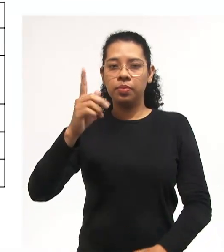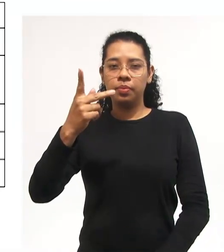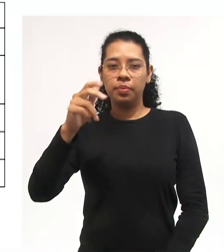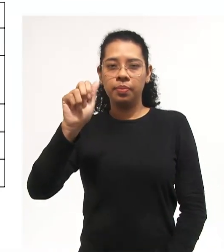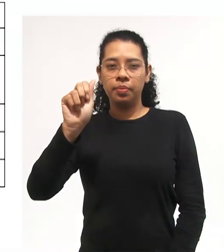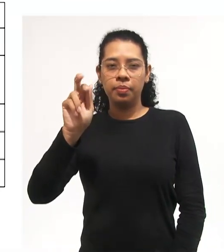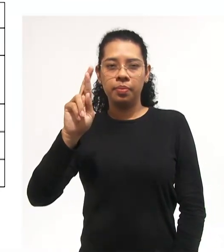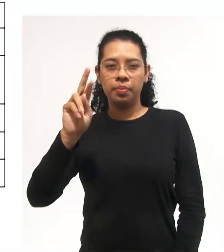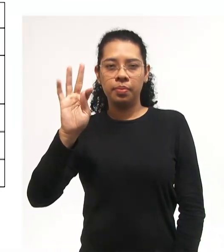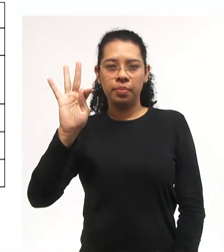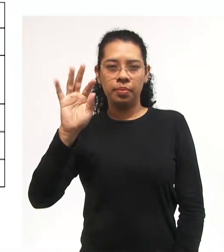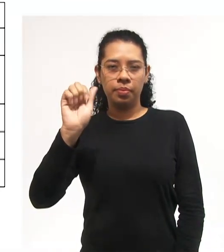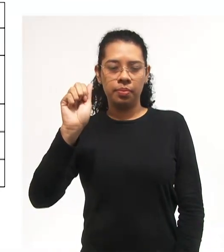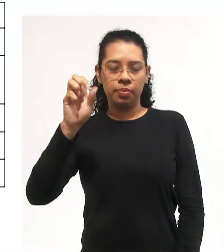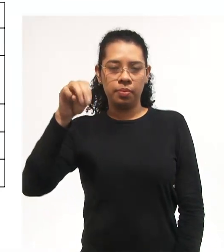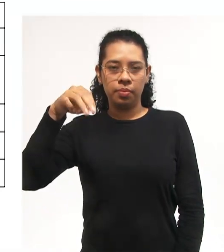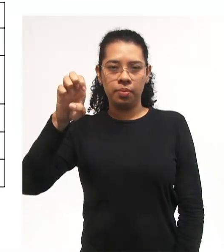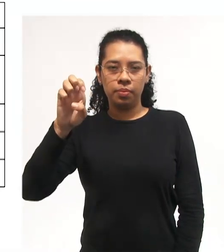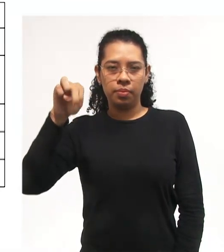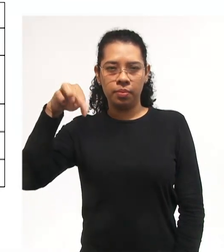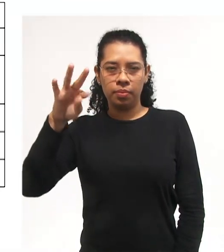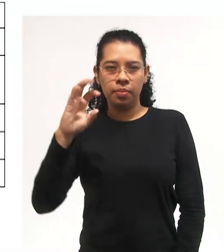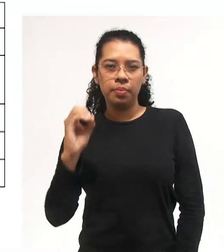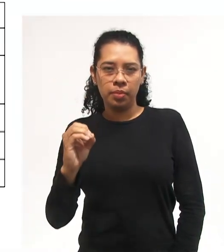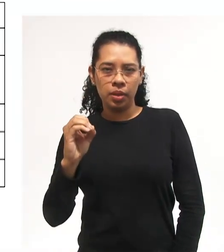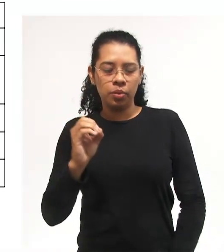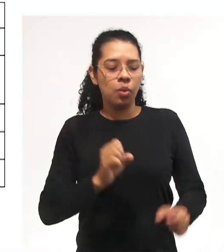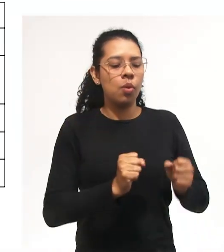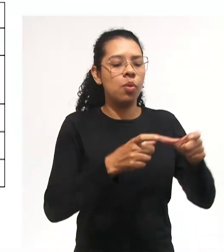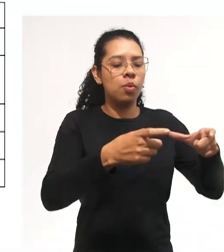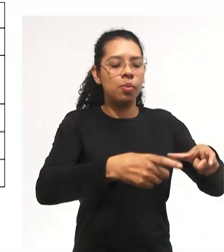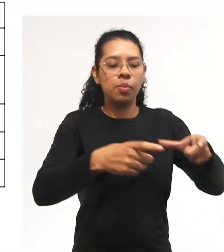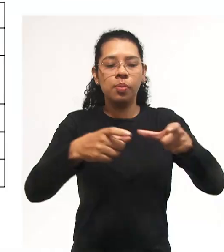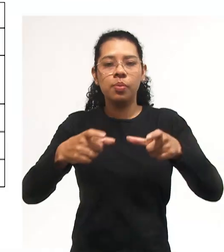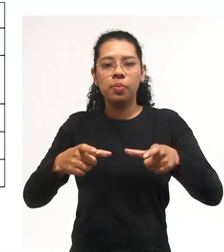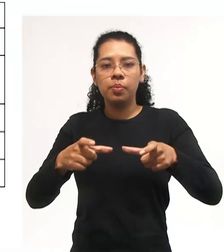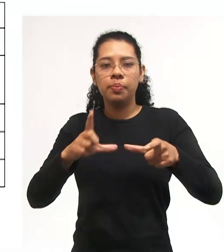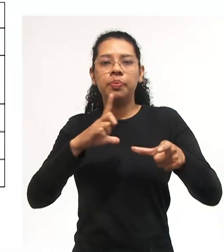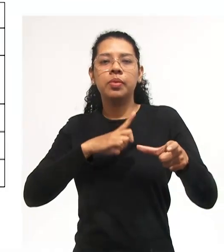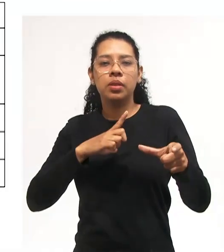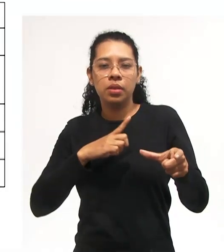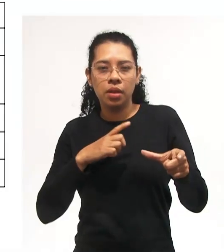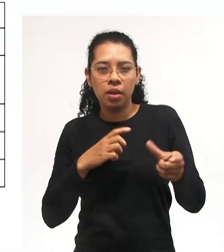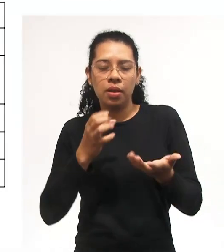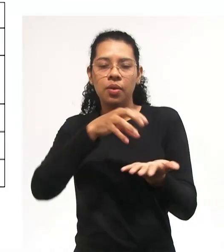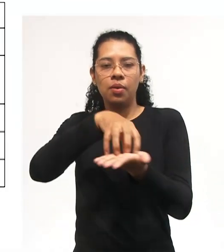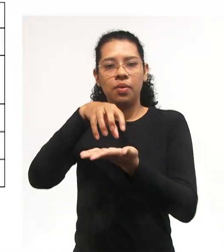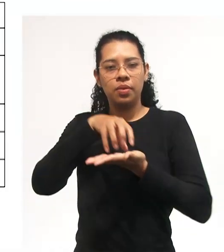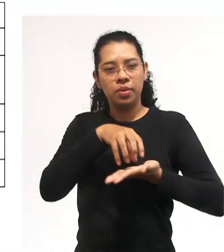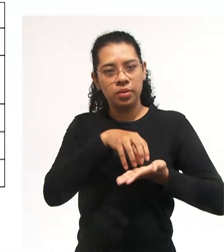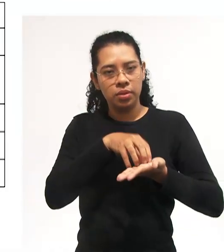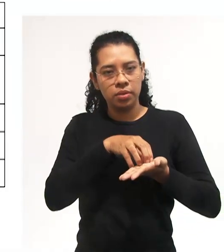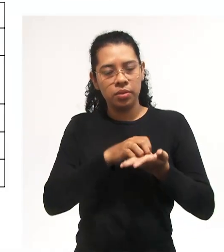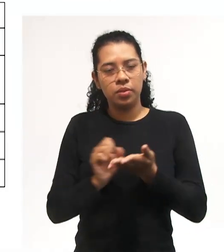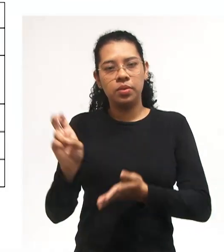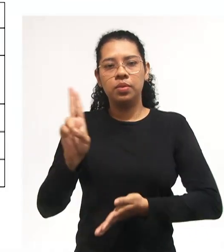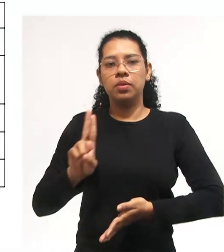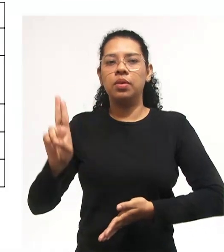década de 50, 65 e ainda hoje a gente pode encontrar em algumas organizações. Então,